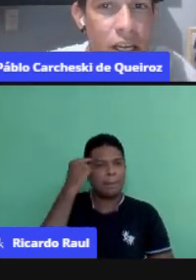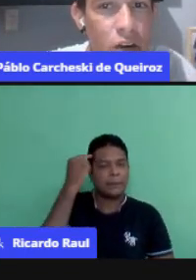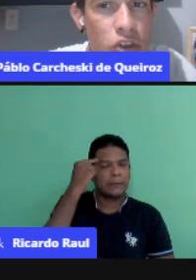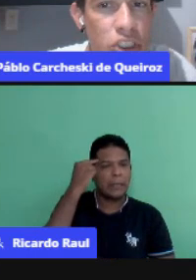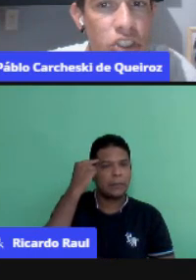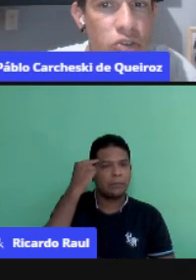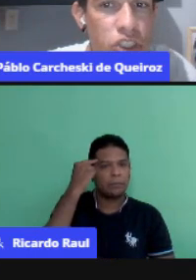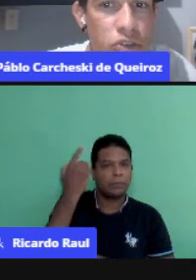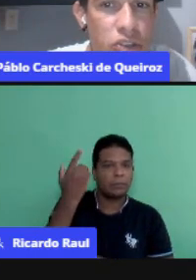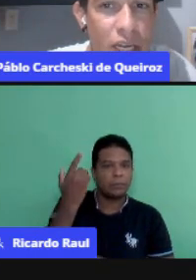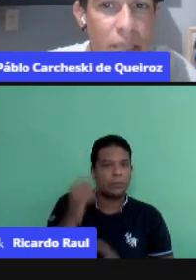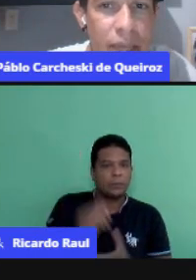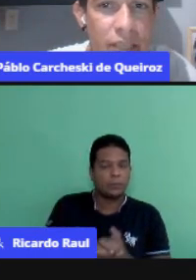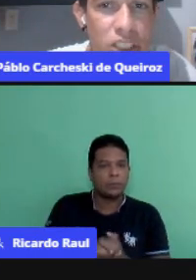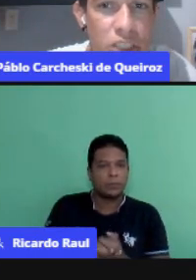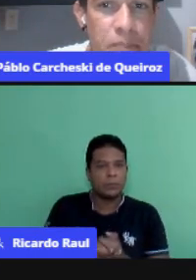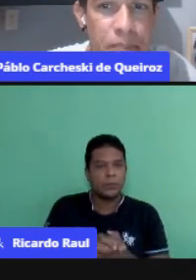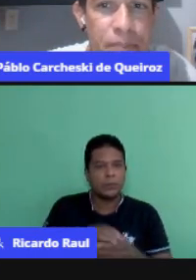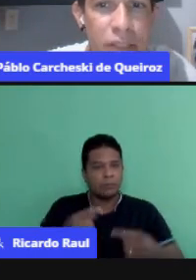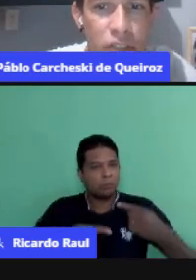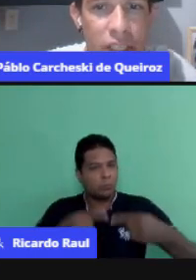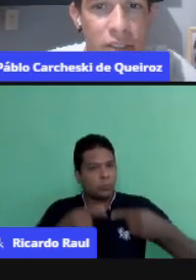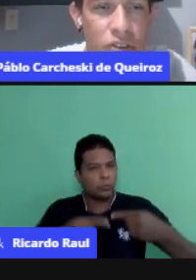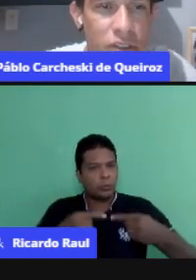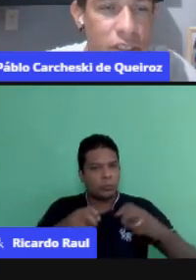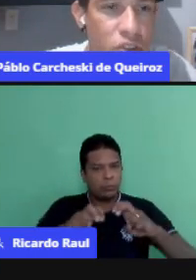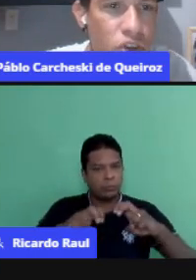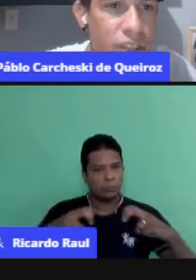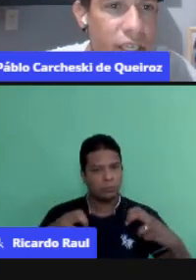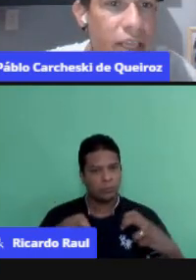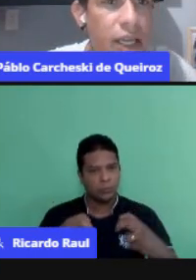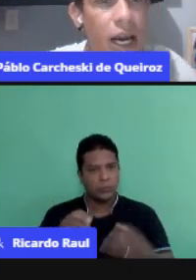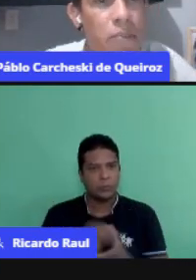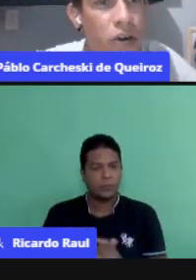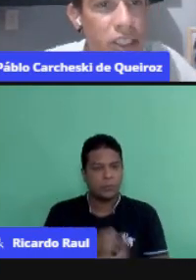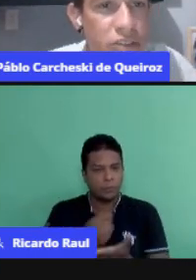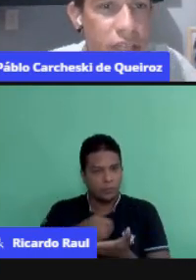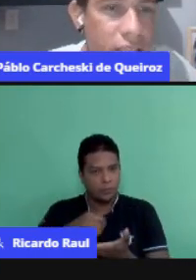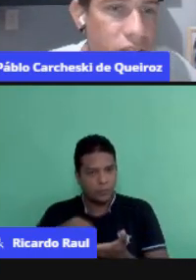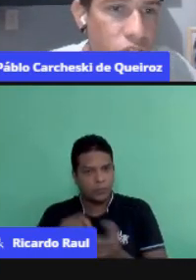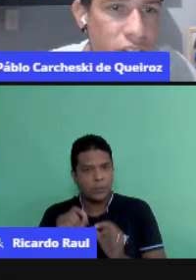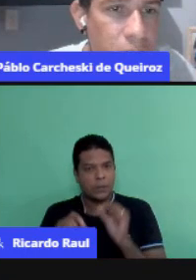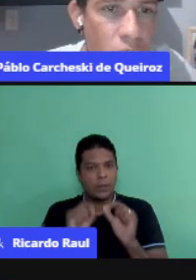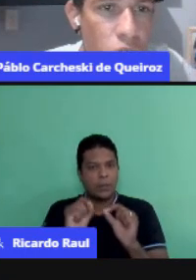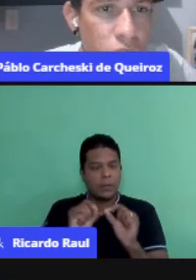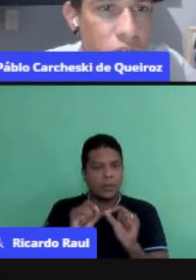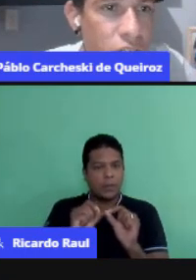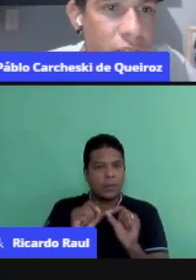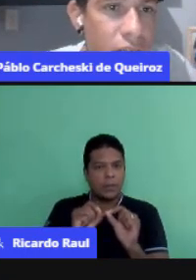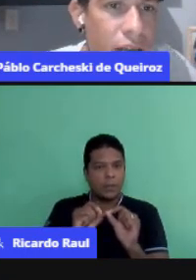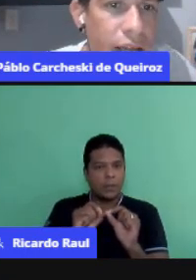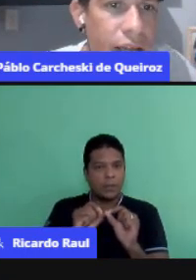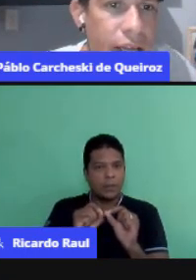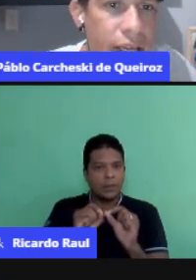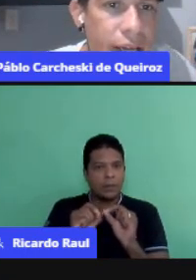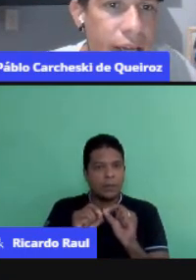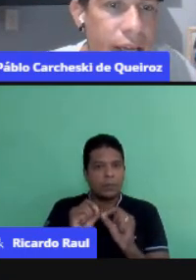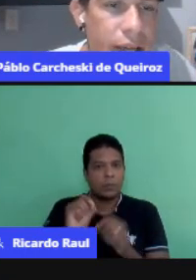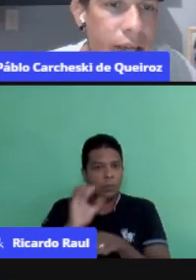possibilidades, né? Quando a gente discutiu isso lá na mesa, a gente pensou na questão dos descritores, né? Quem elabora questões aí para concurso, essas coisas,